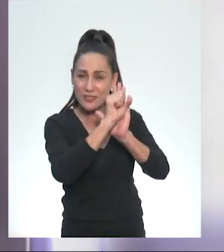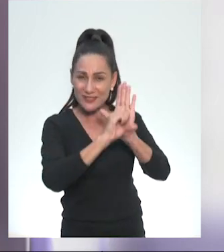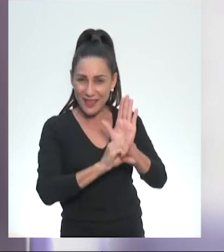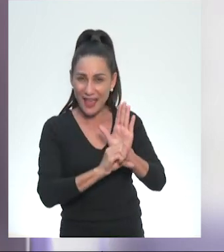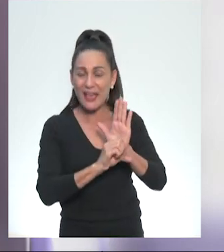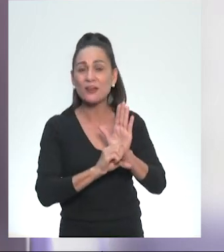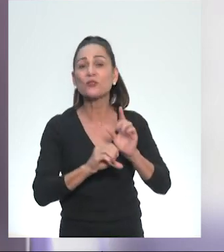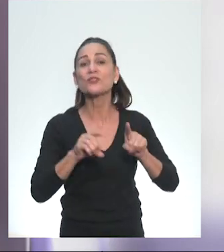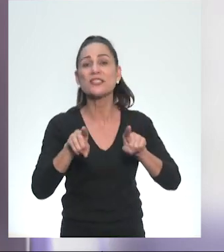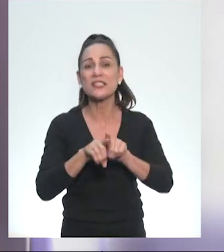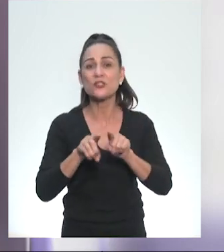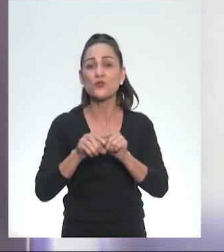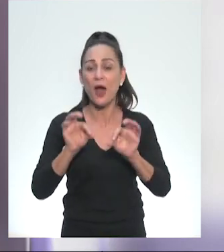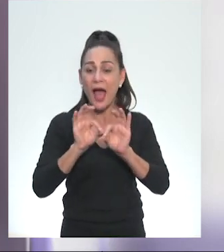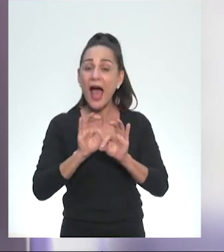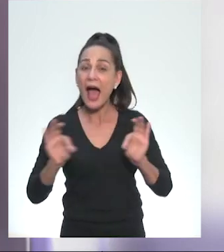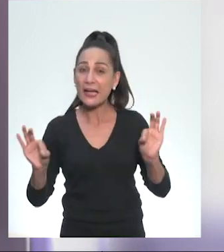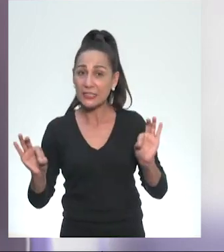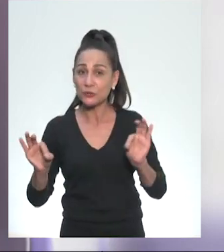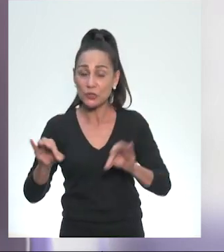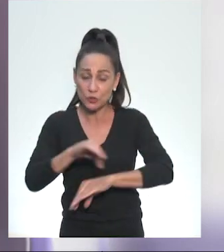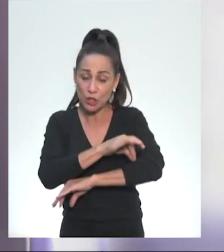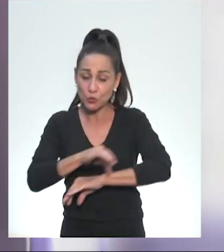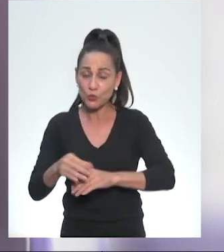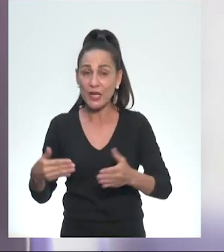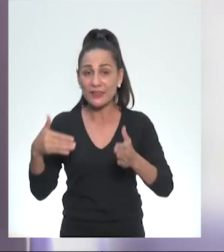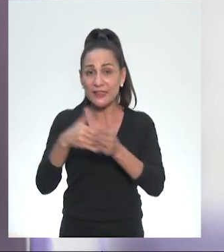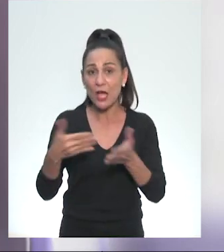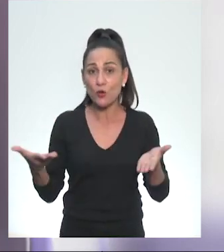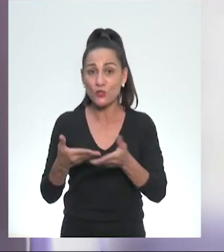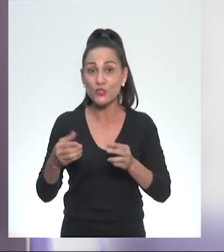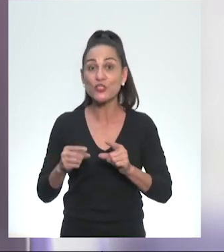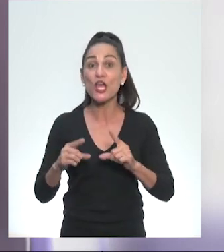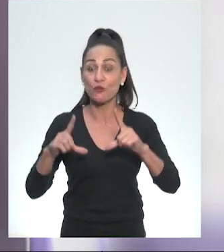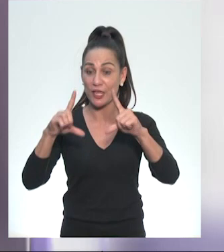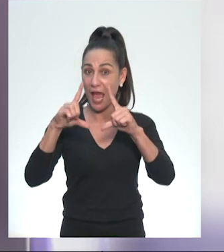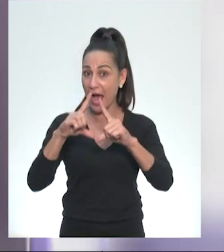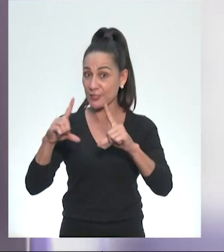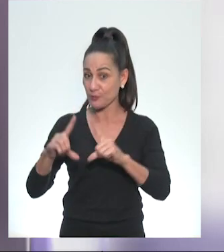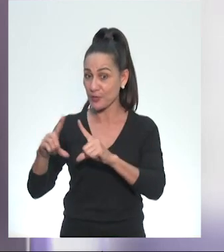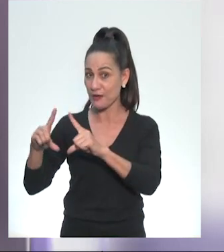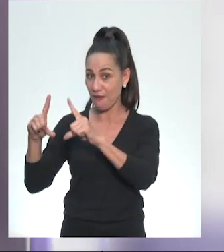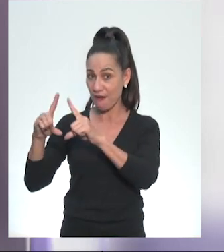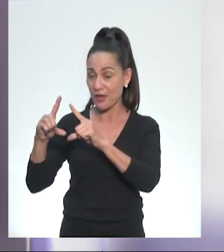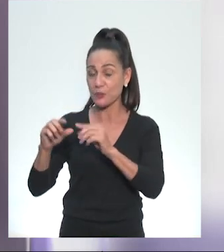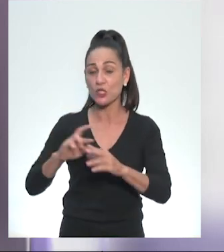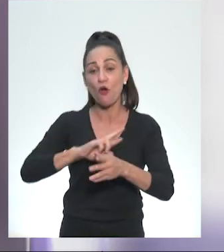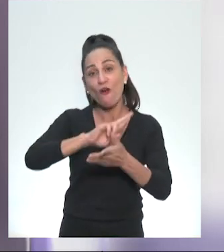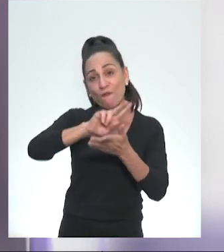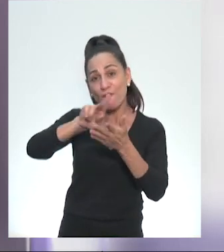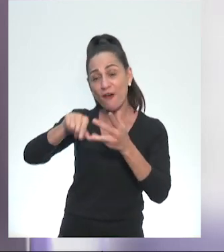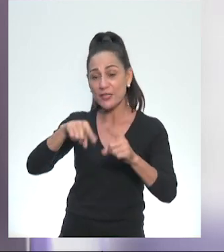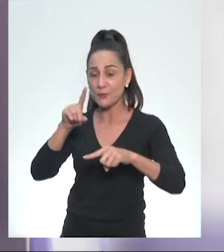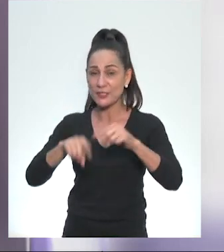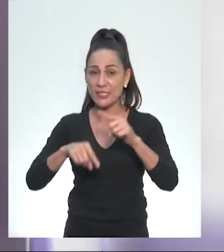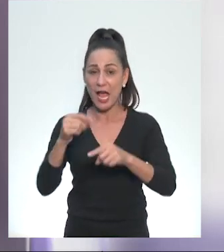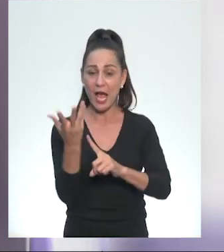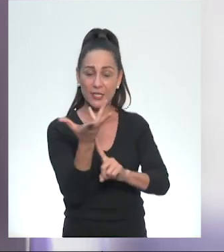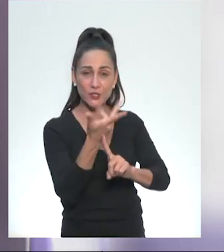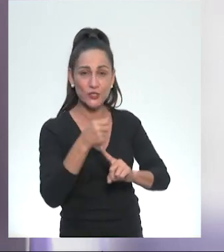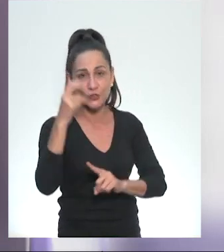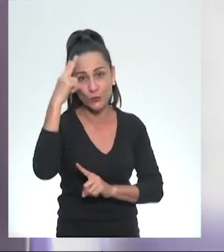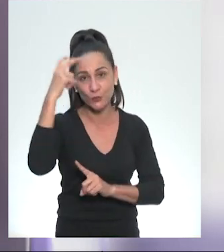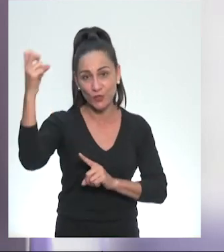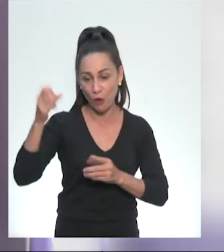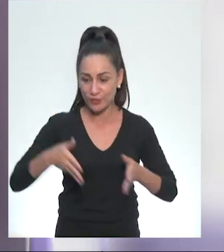sua arquitetura pode ser observada até os dias de hoje. São as pirâmides, assim como os inúmeros objetos artísticos e culturais